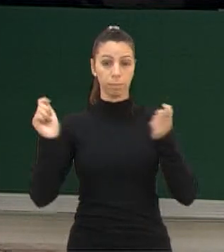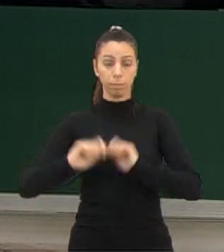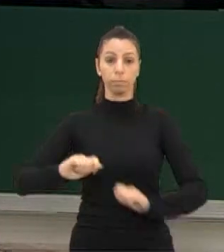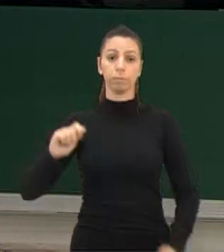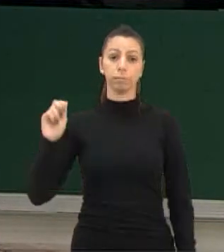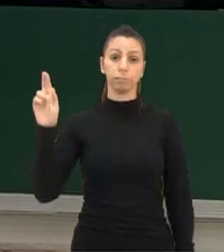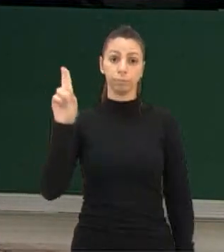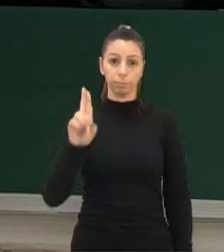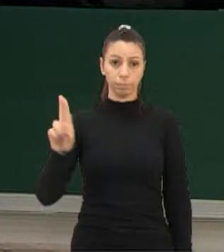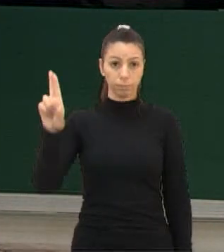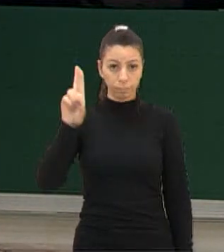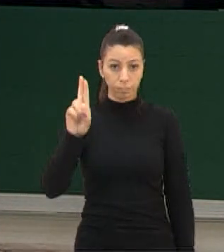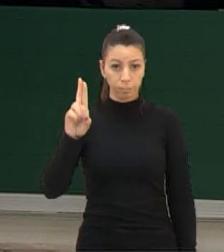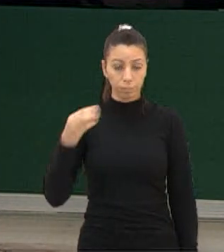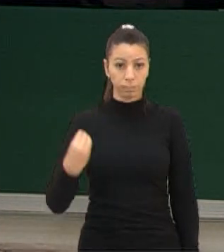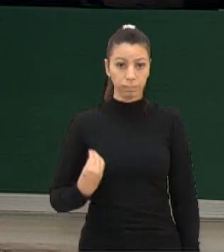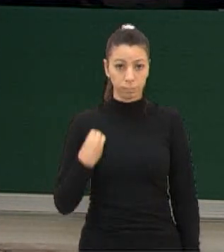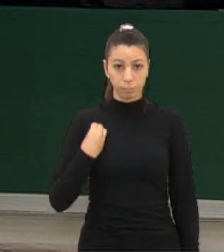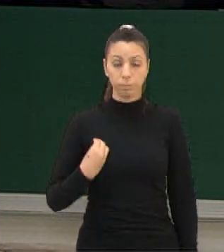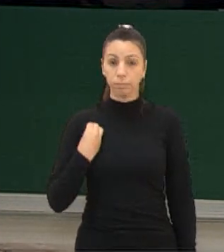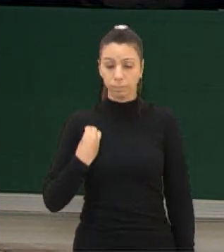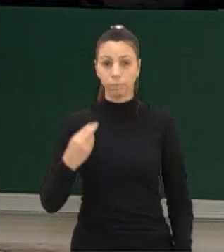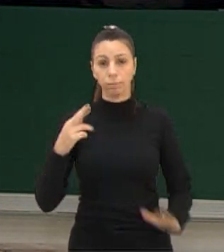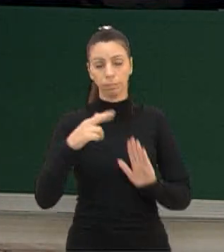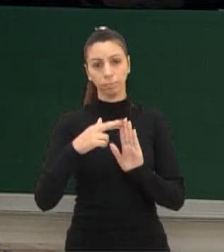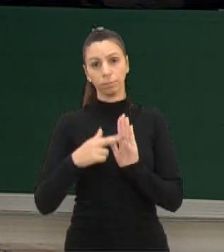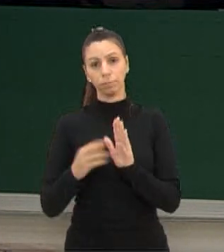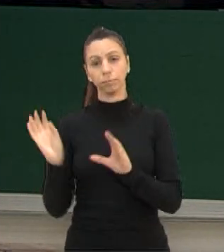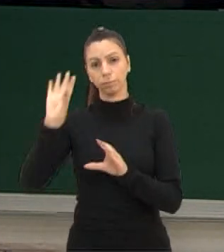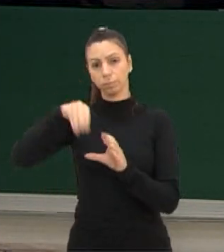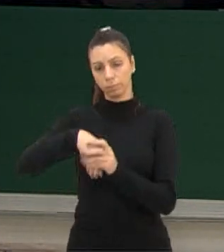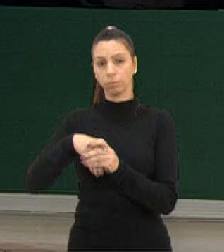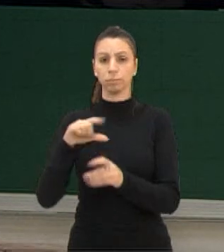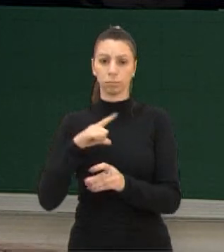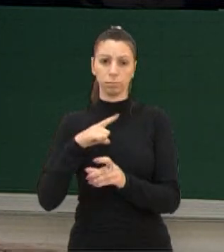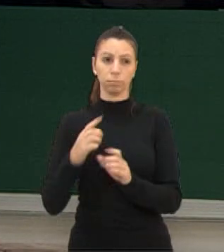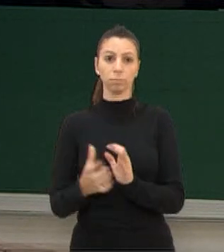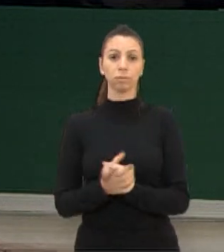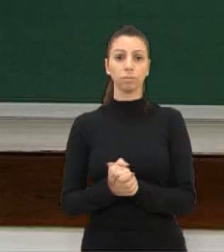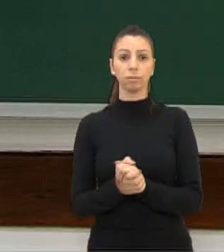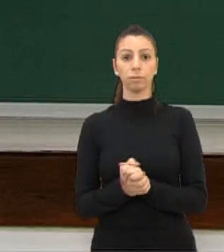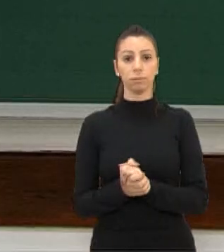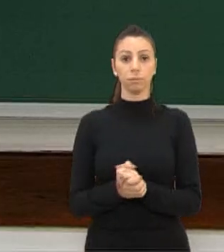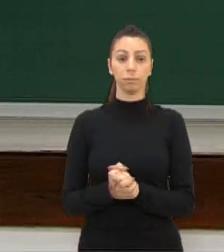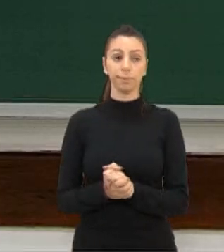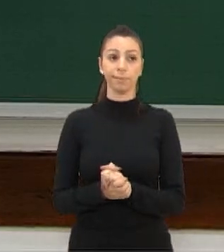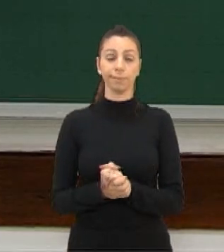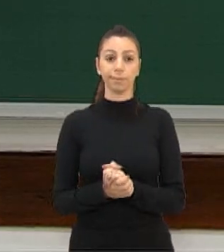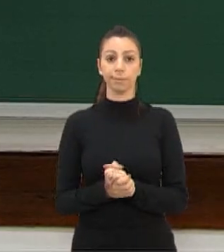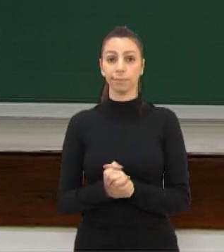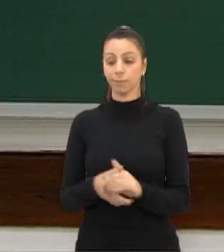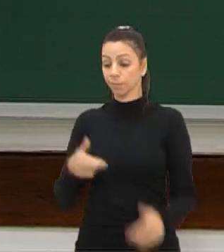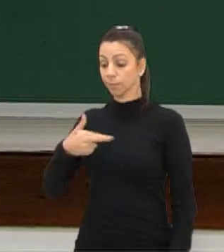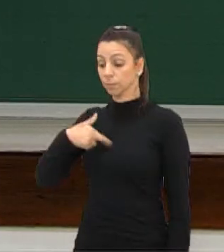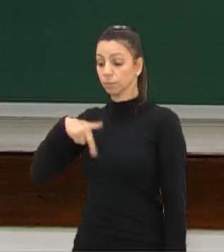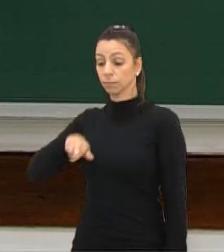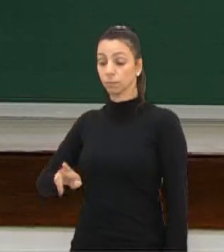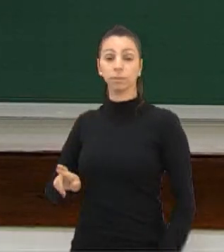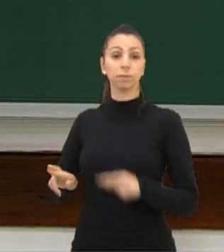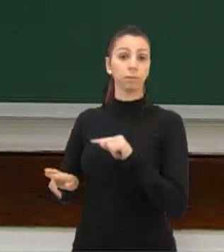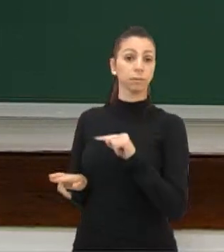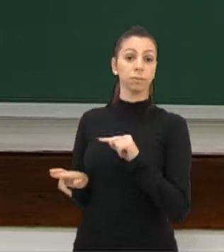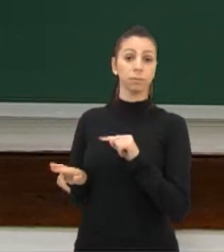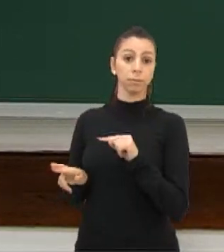né? Vai existir algum tipo de regra em relação a isso. Tá? Vamos lá? E a religião, né, que também é uma